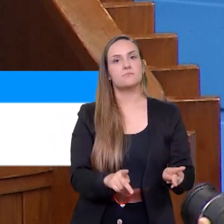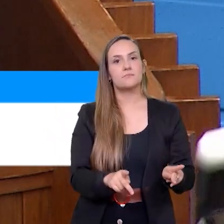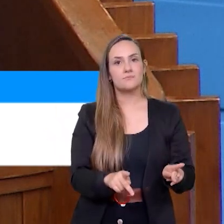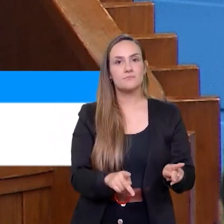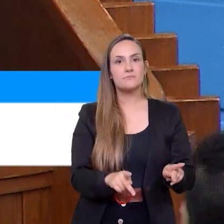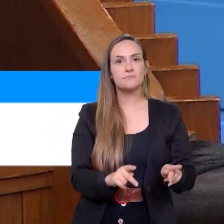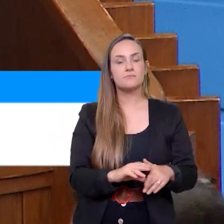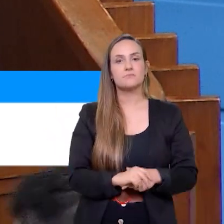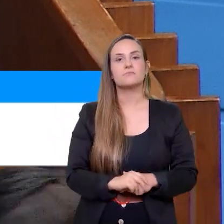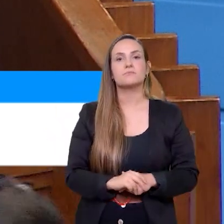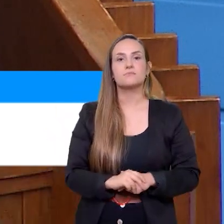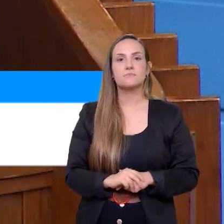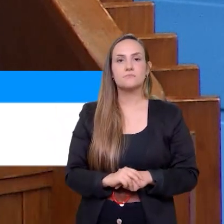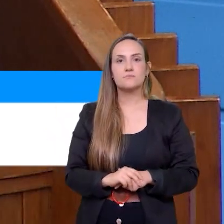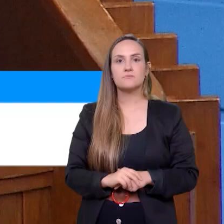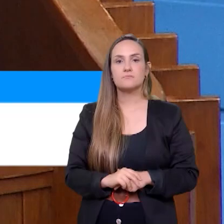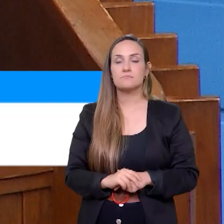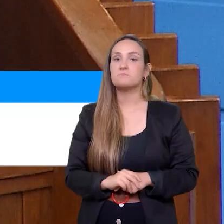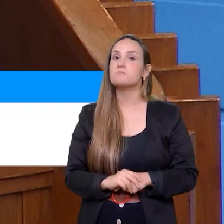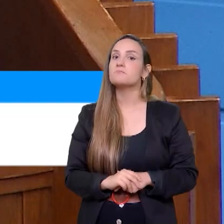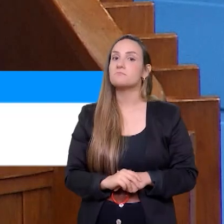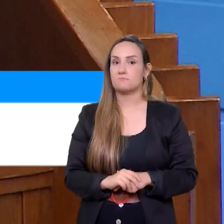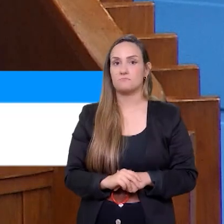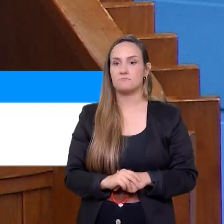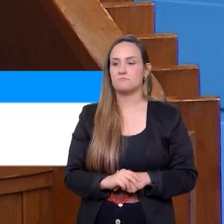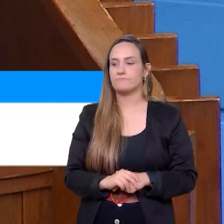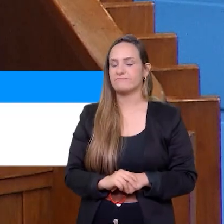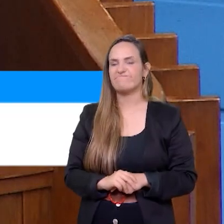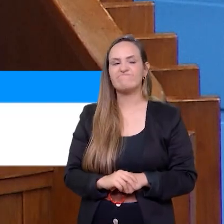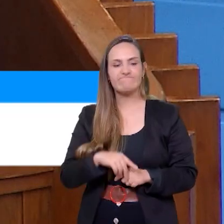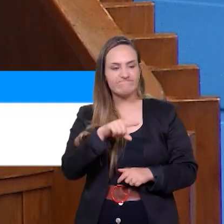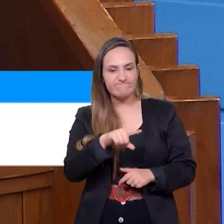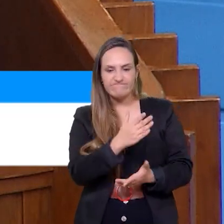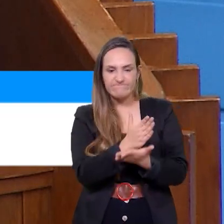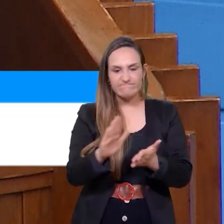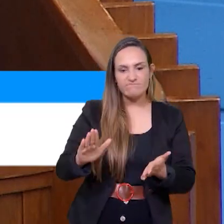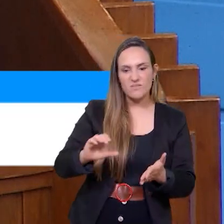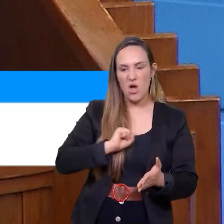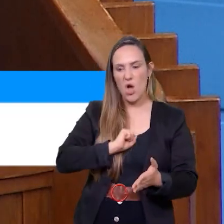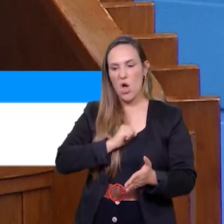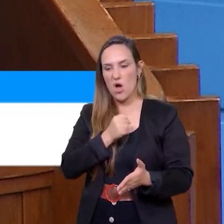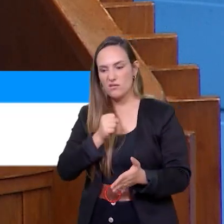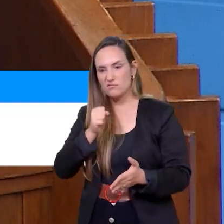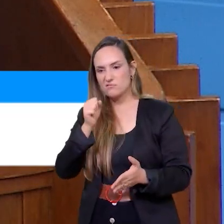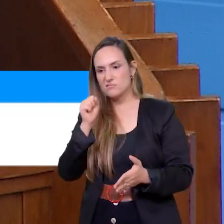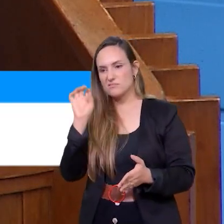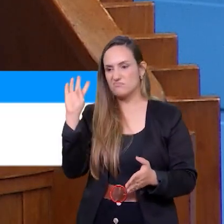da paz, da alegria, o projeto